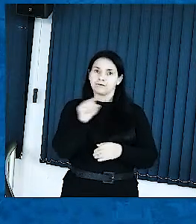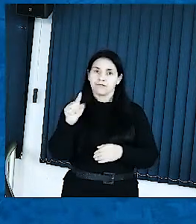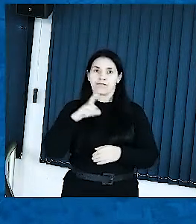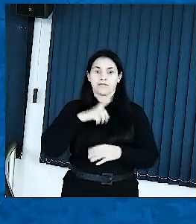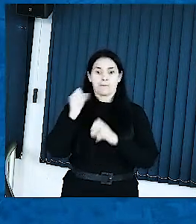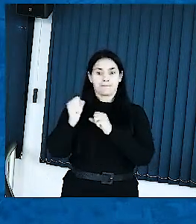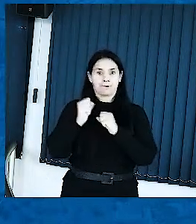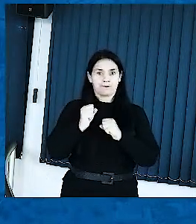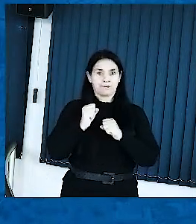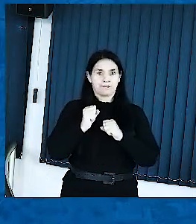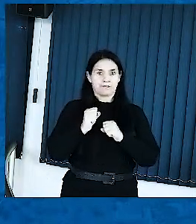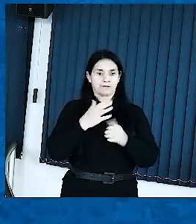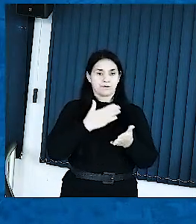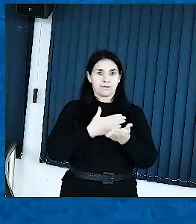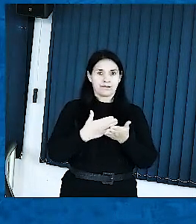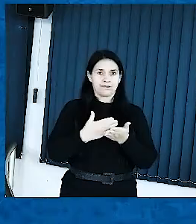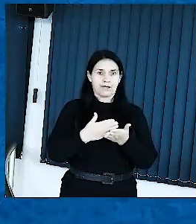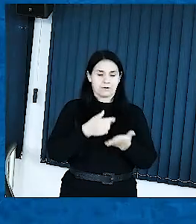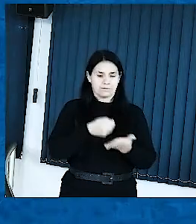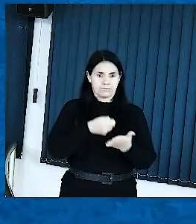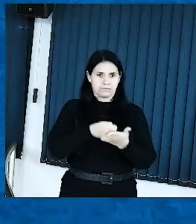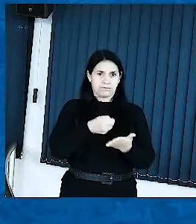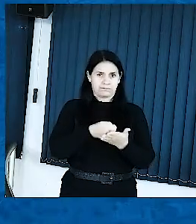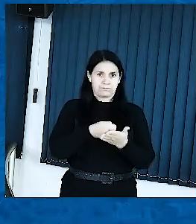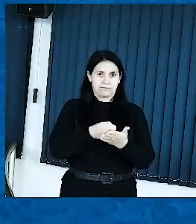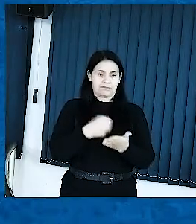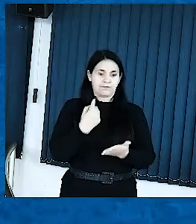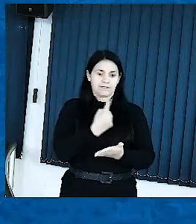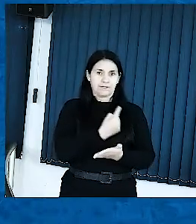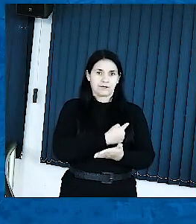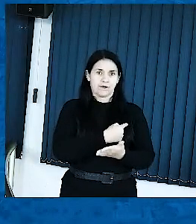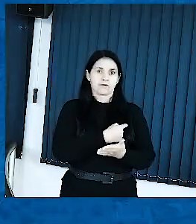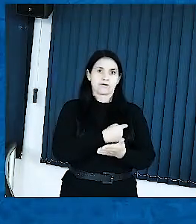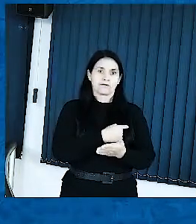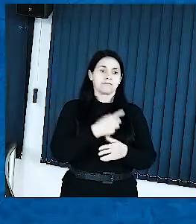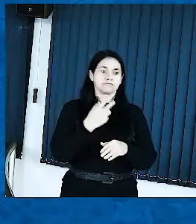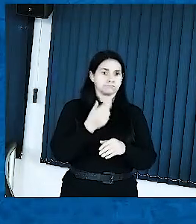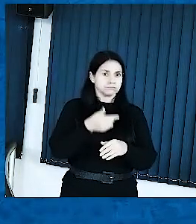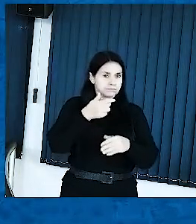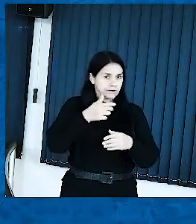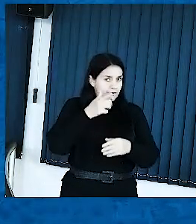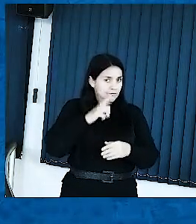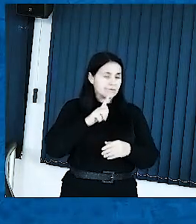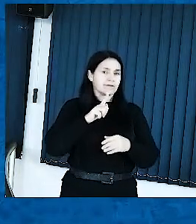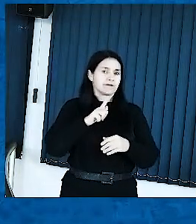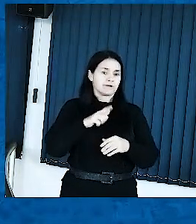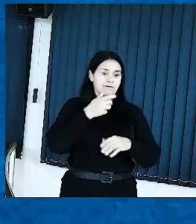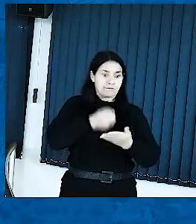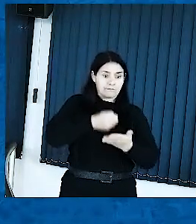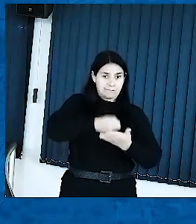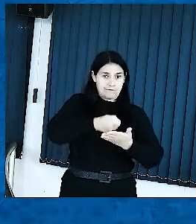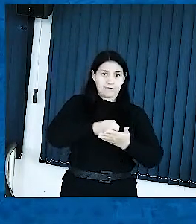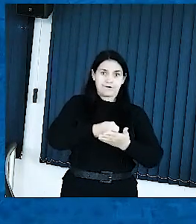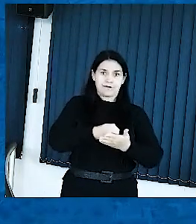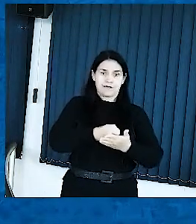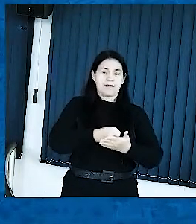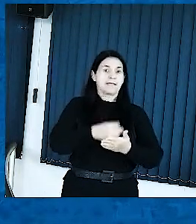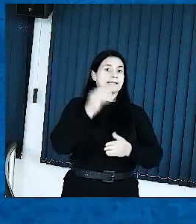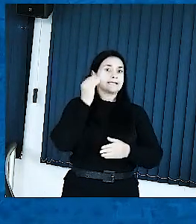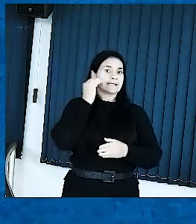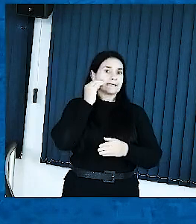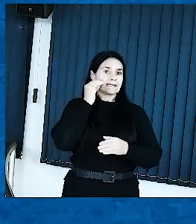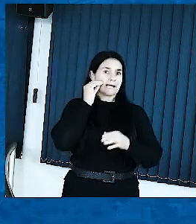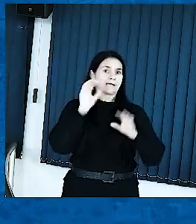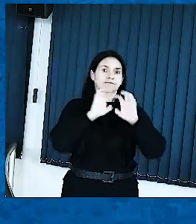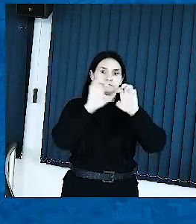têm o poder de começar a cobrar isso, de a gente ir atrás e tentar estruturar,